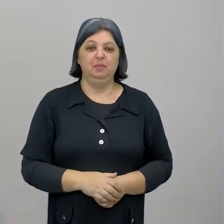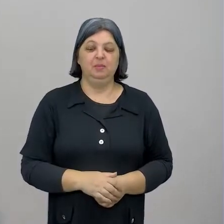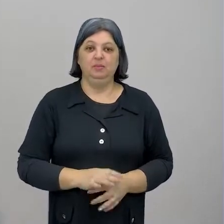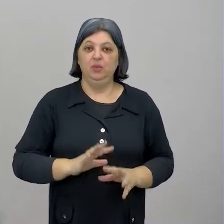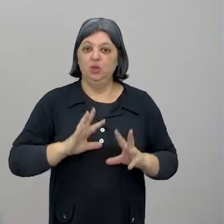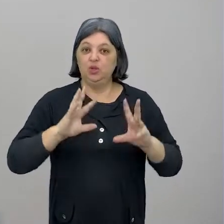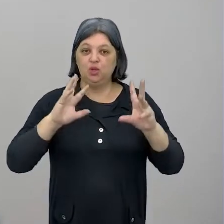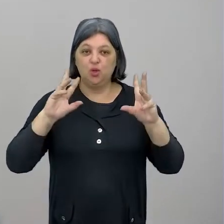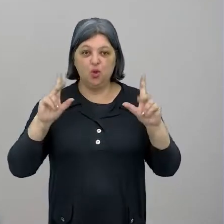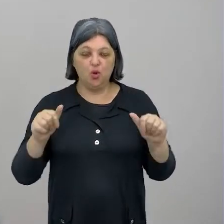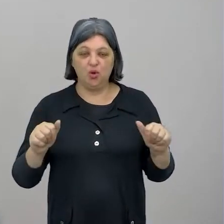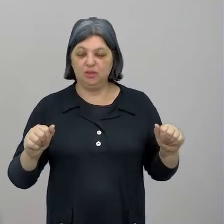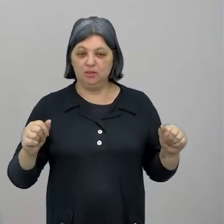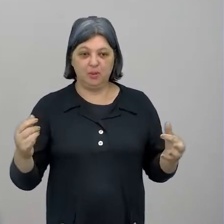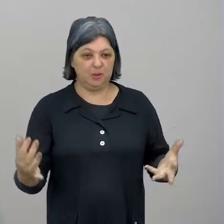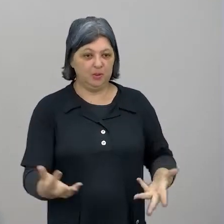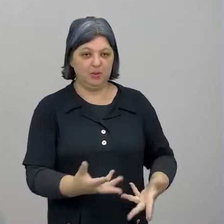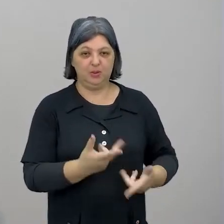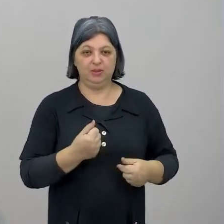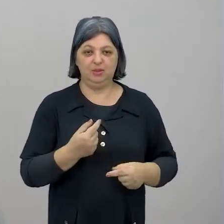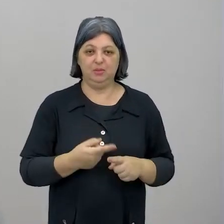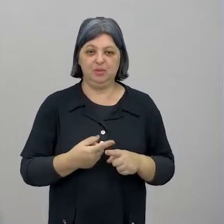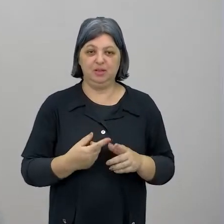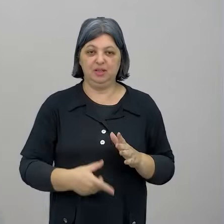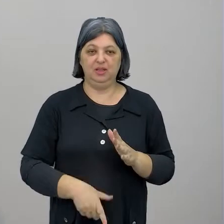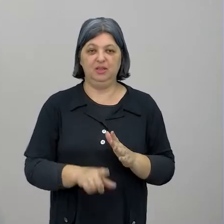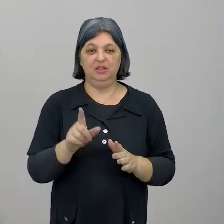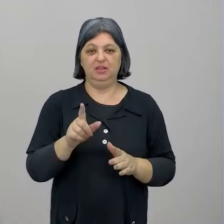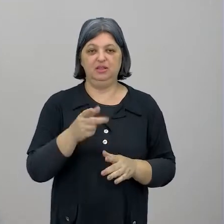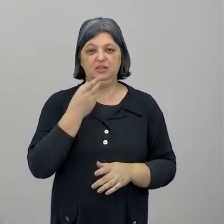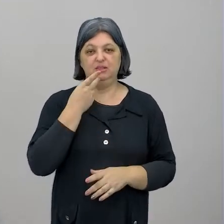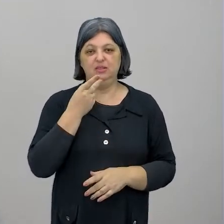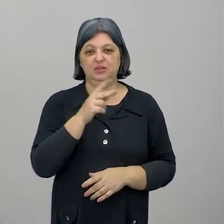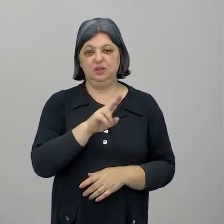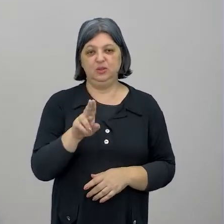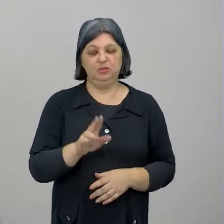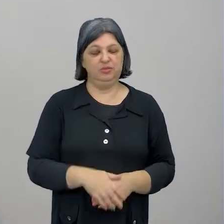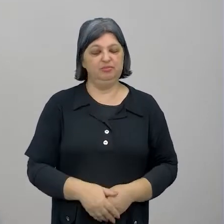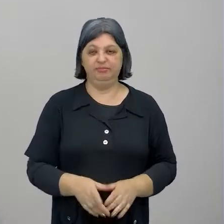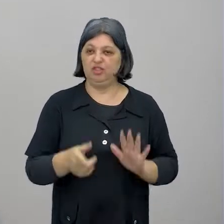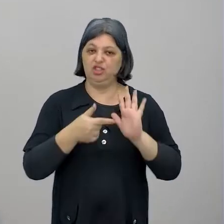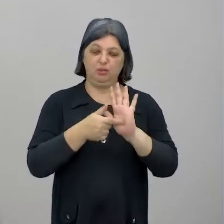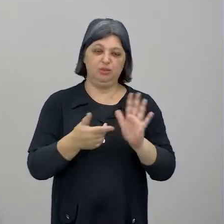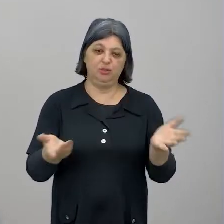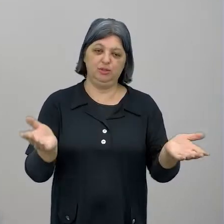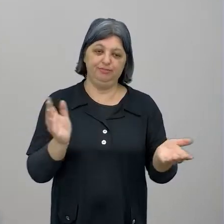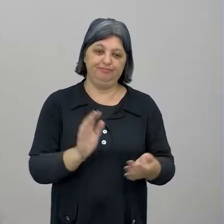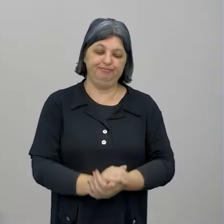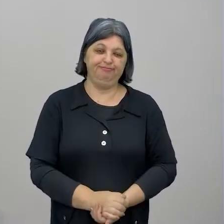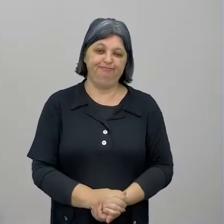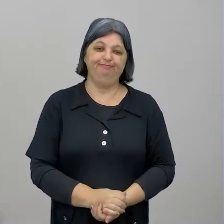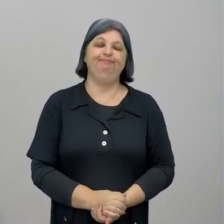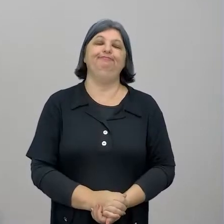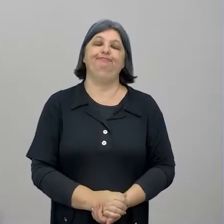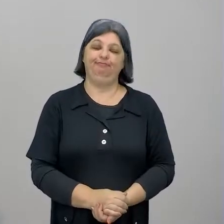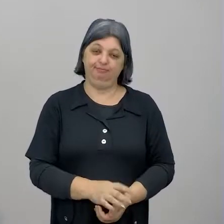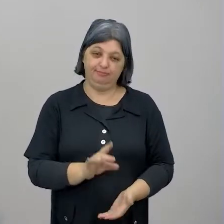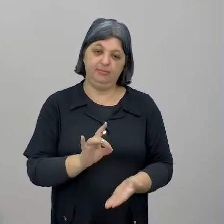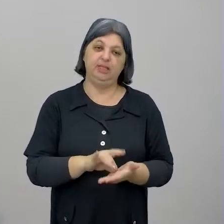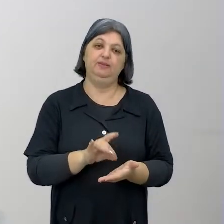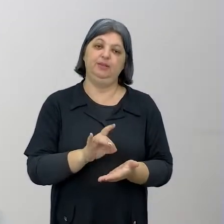sua eloquência, porque aí, antes de você falar o meu nome, já apareceu. Eu já apareci ali. Não!